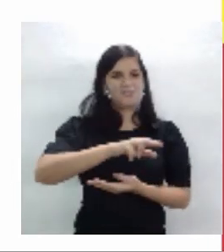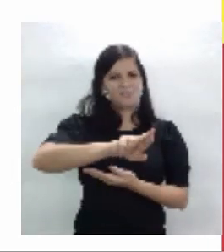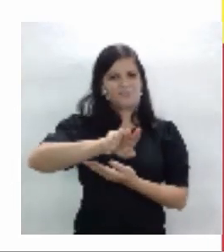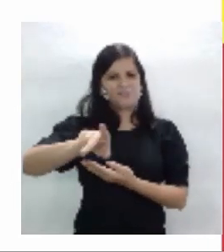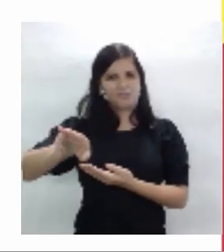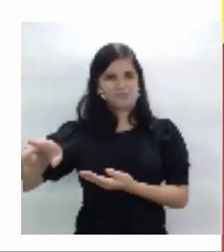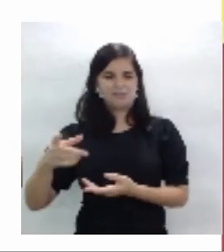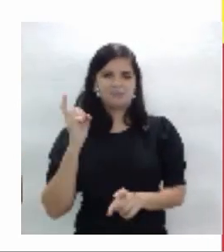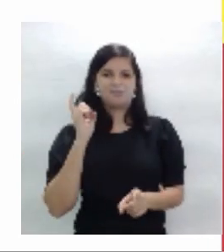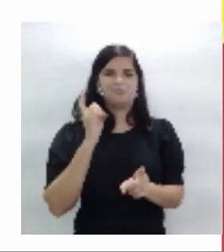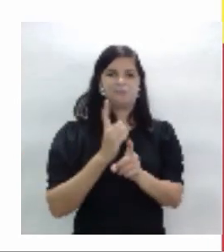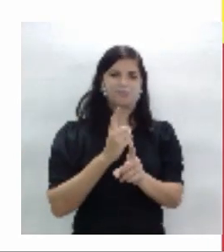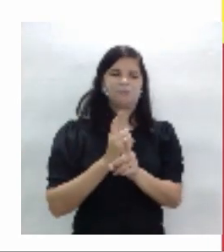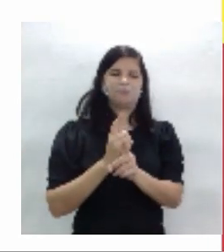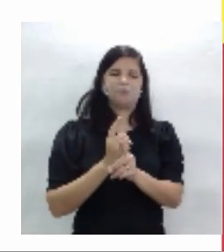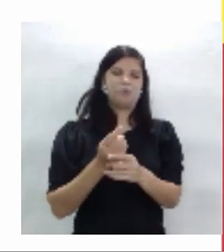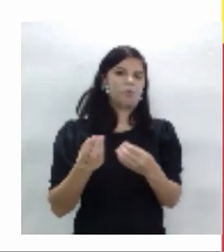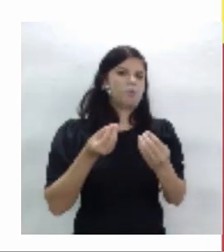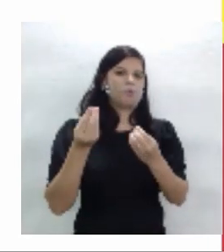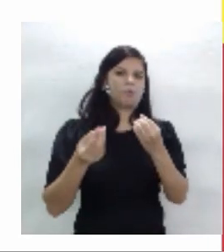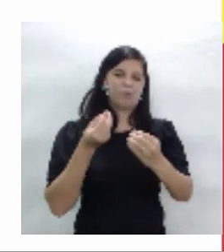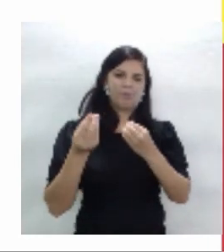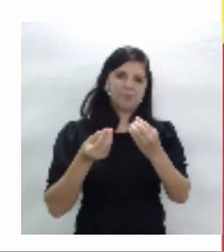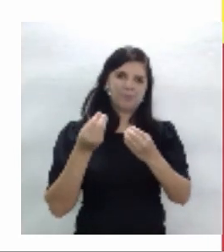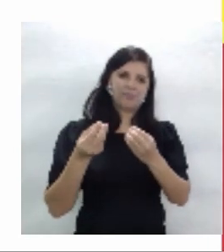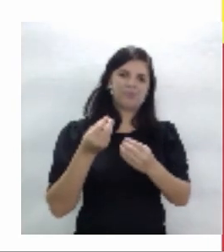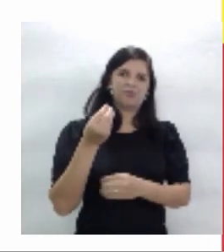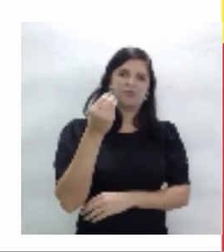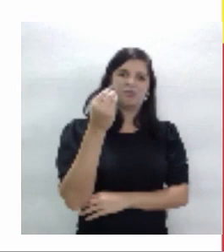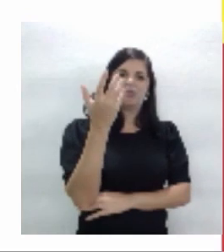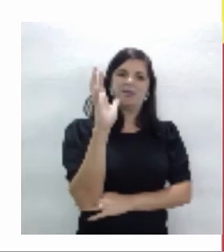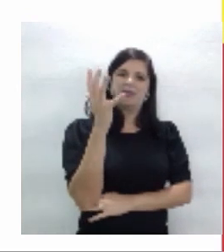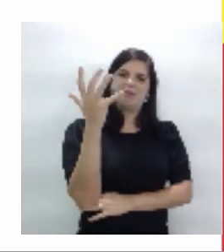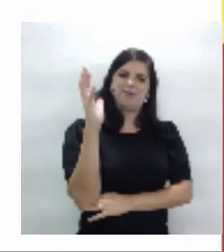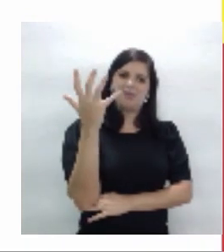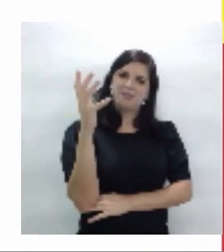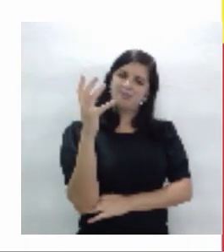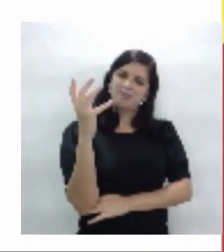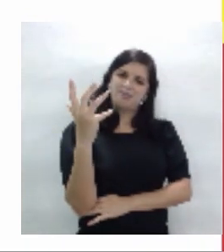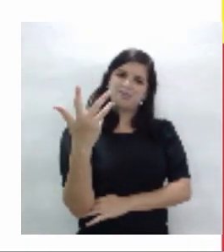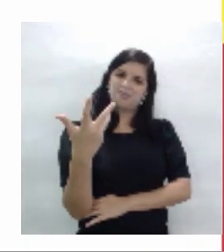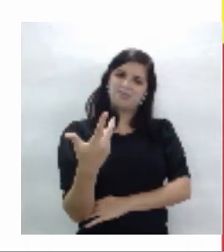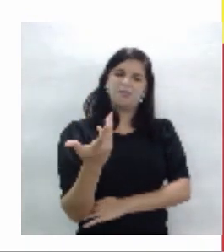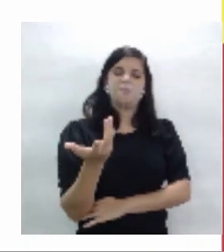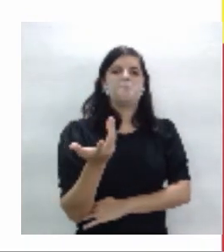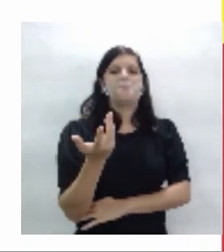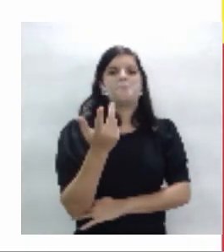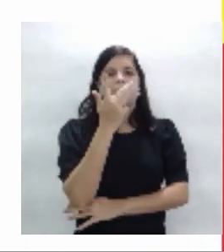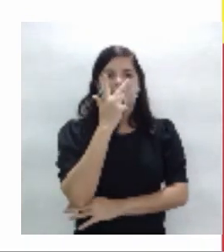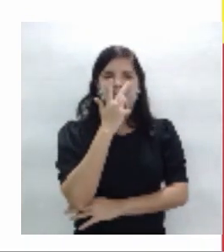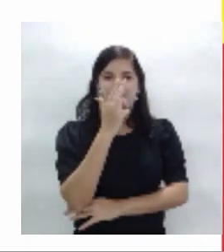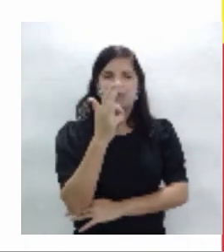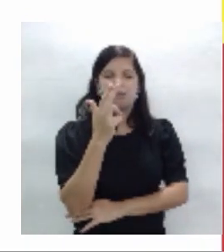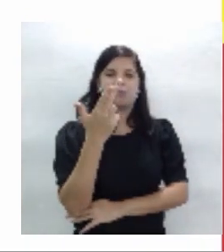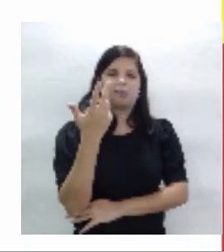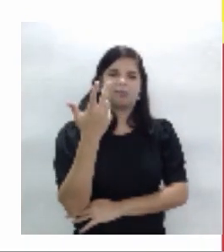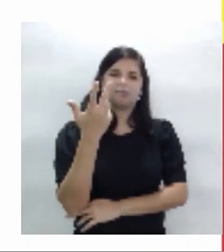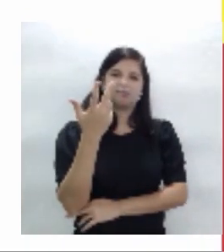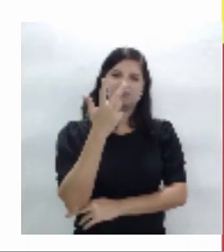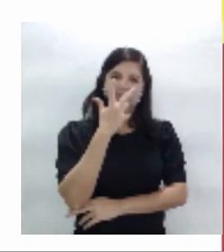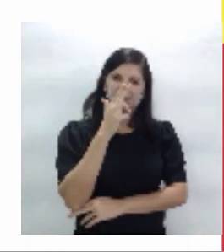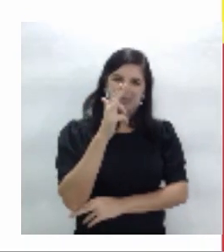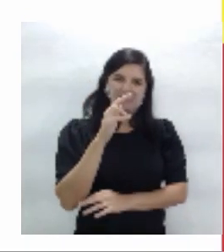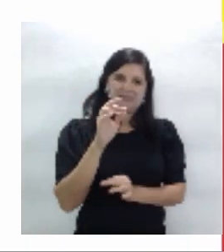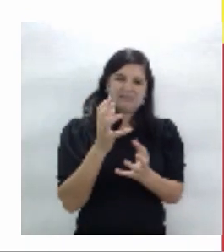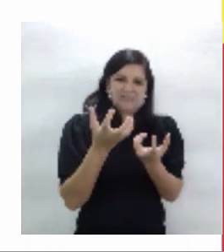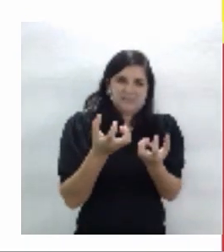na Caatinga. Então, vocês observam uma grande quantidade de cactos, né? O ambiente parece não, tem a feição de ser